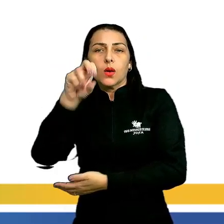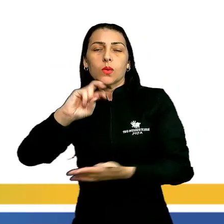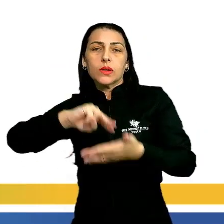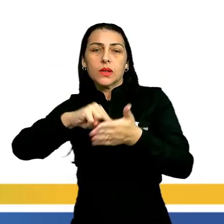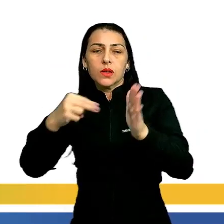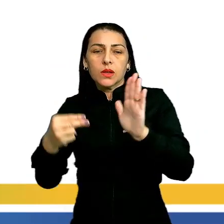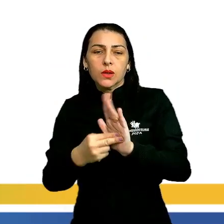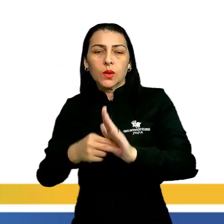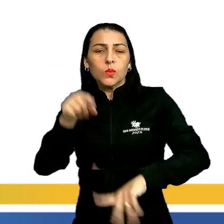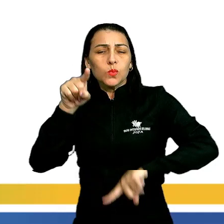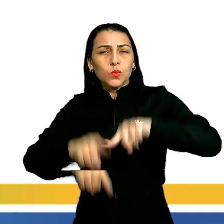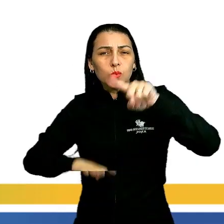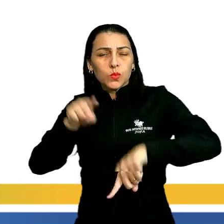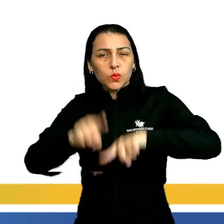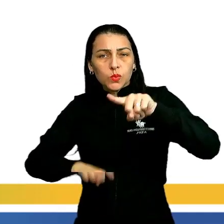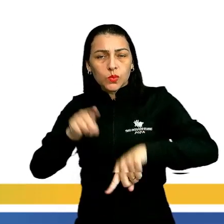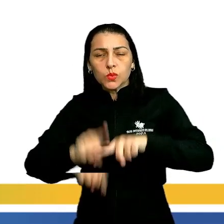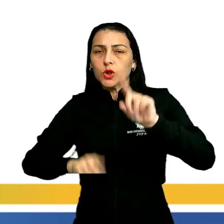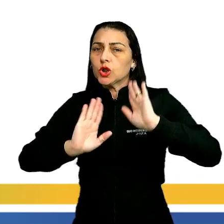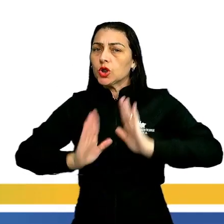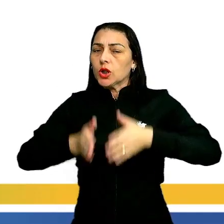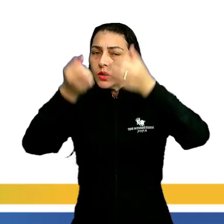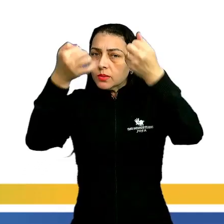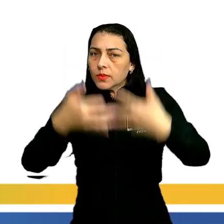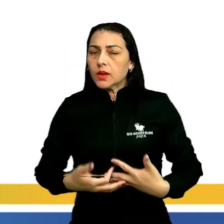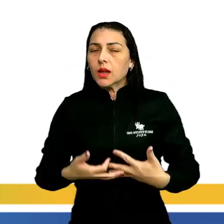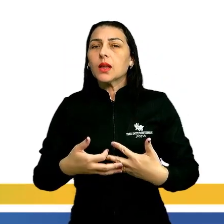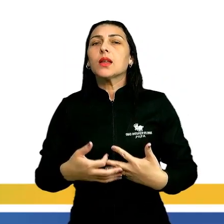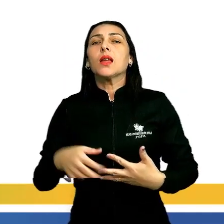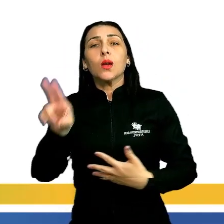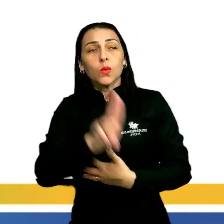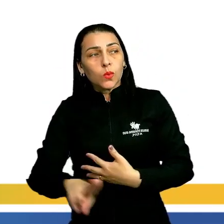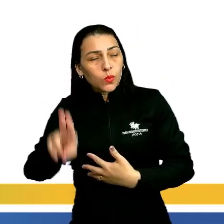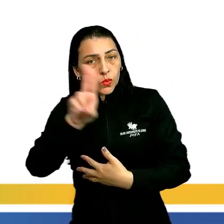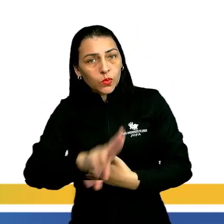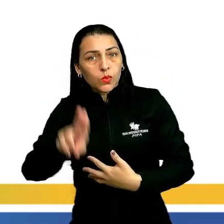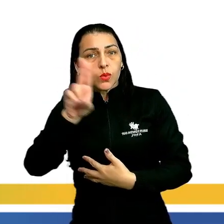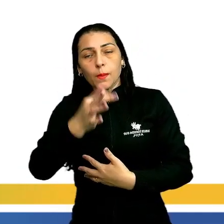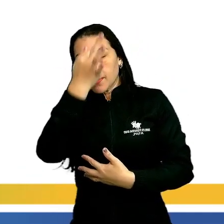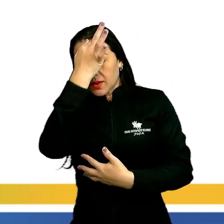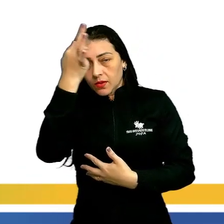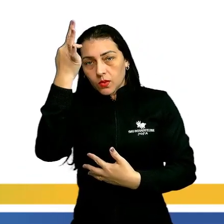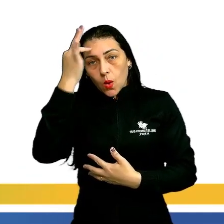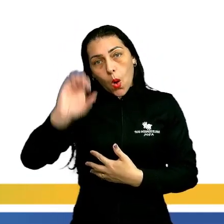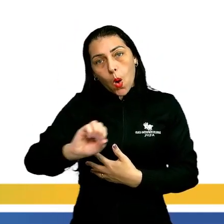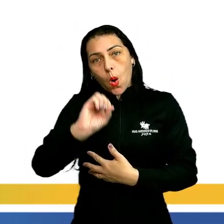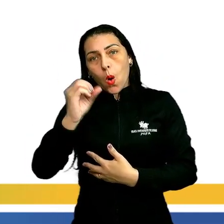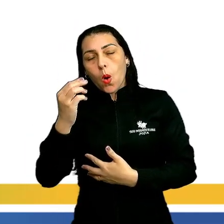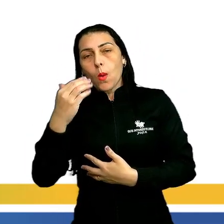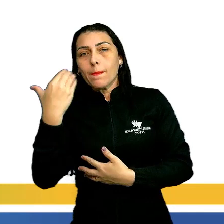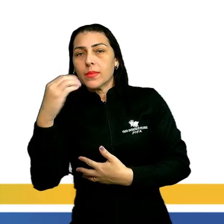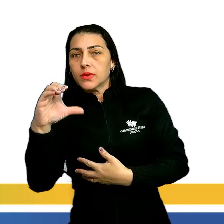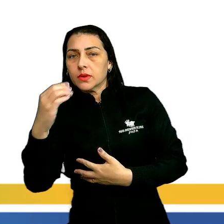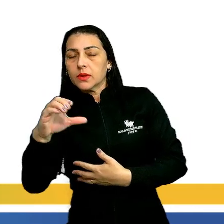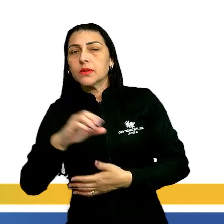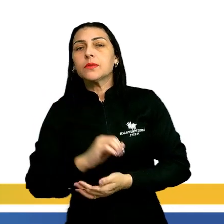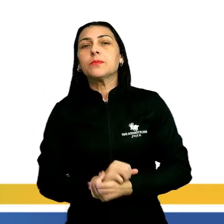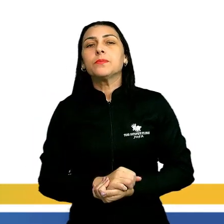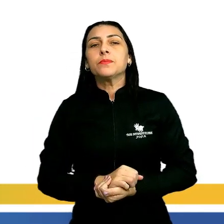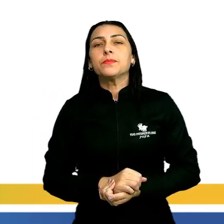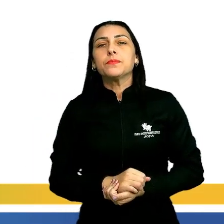significa instrumento, que, como já falei, ele é útil, seja para a filosofia, seja para a